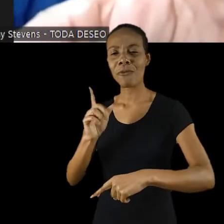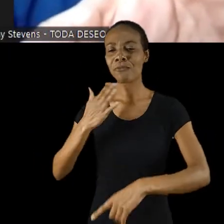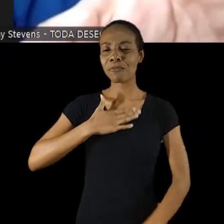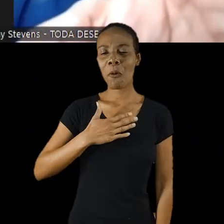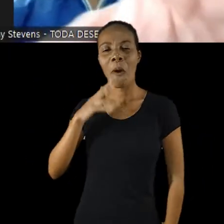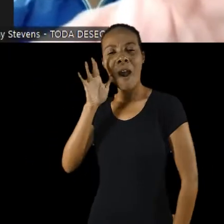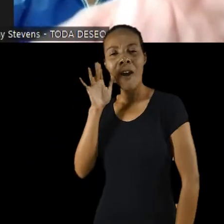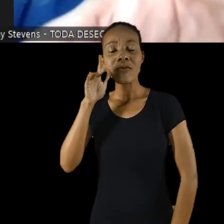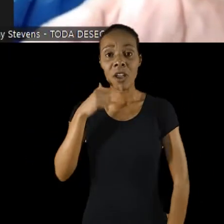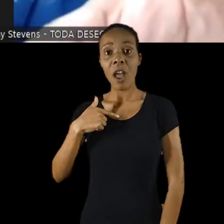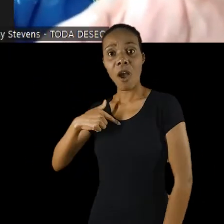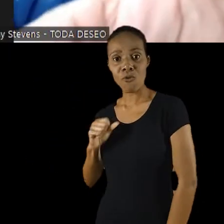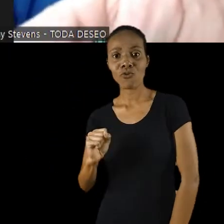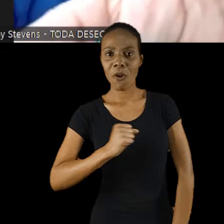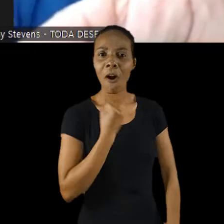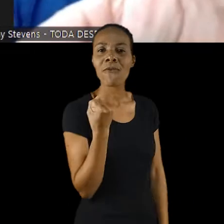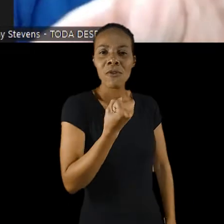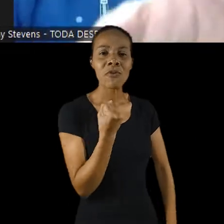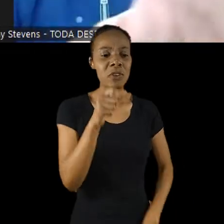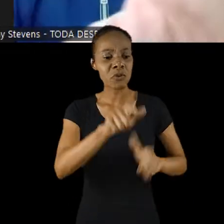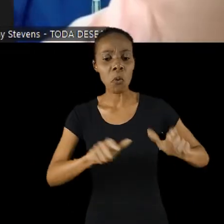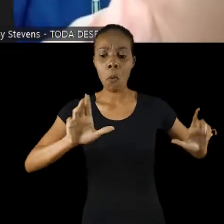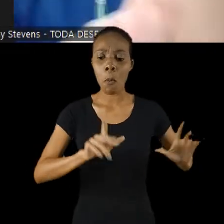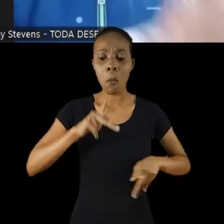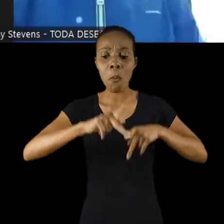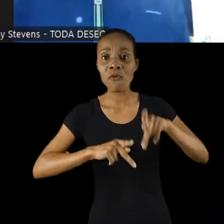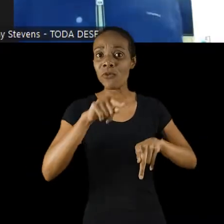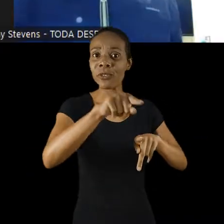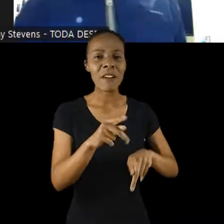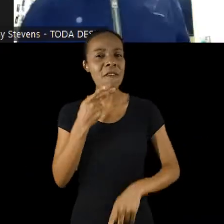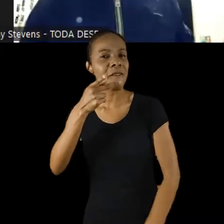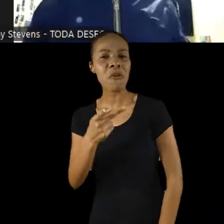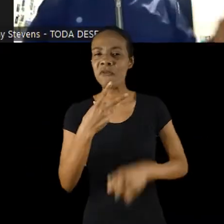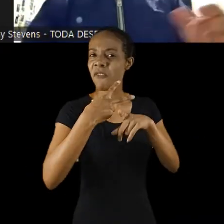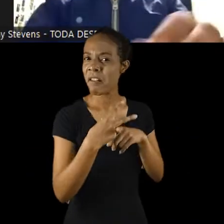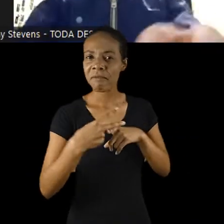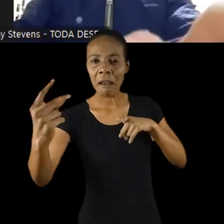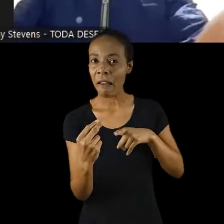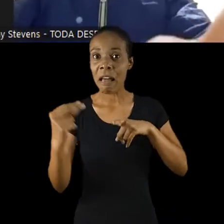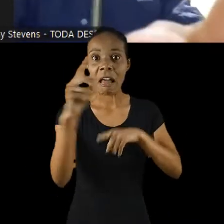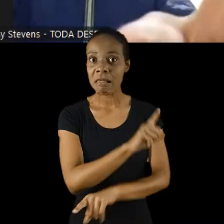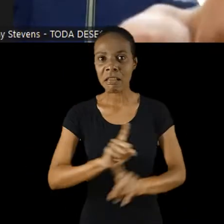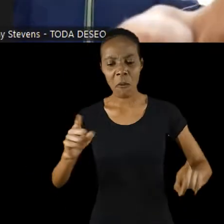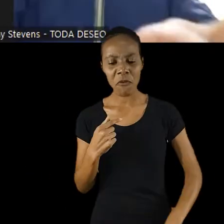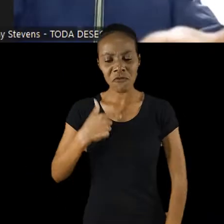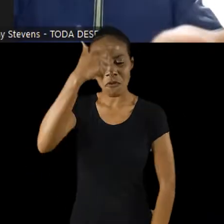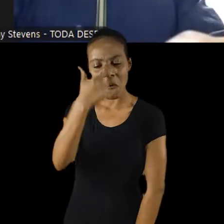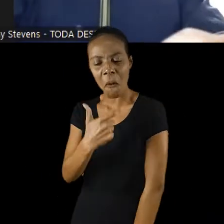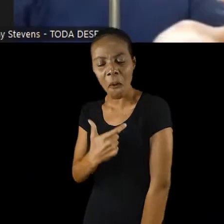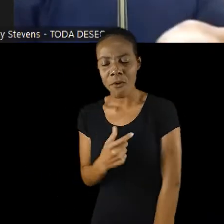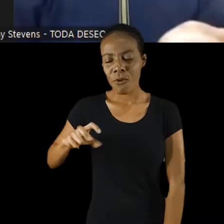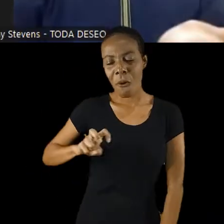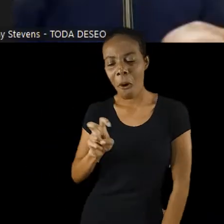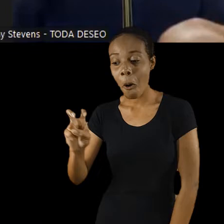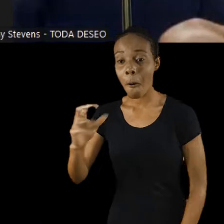Aqueles que vocês sempre disseram que não ia vencer. Sou filha da bruxa preta brasileira que me ensinou sempre a querer viver. Sou cobra, sou cara, sou couro, meu corpo